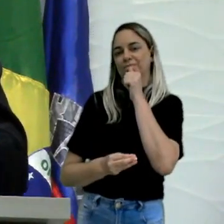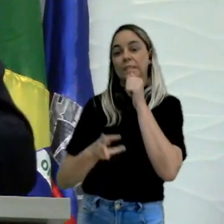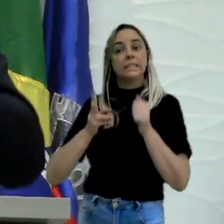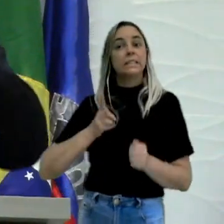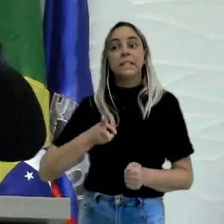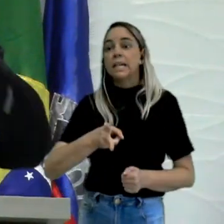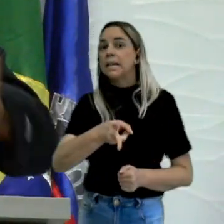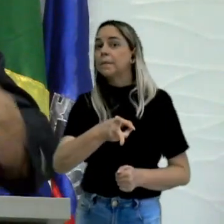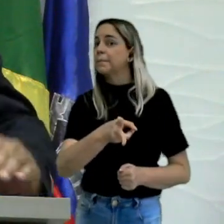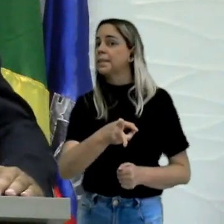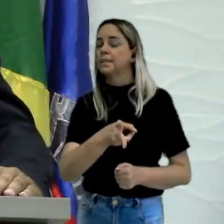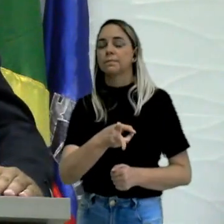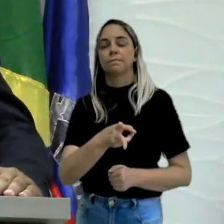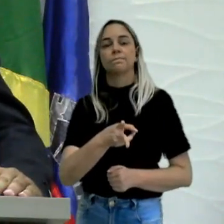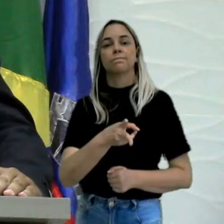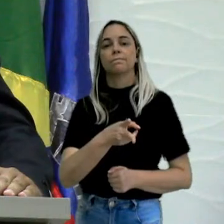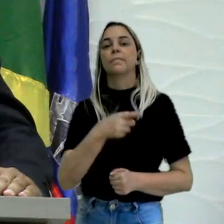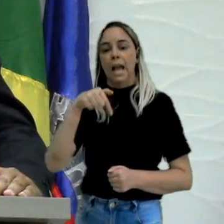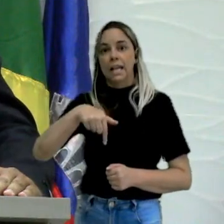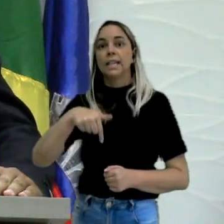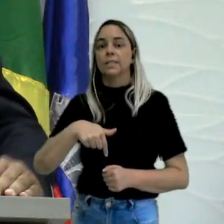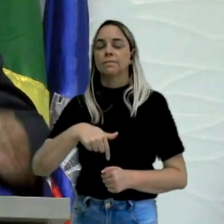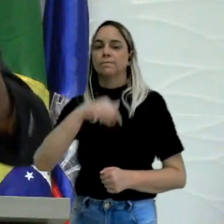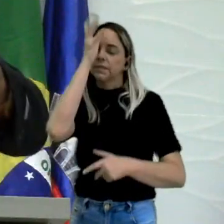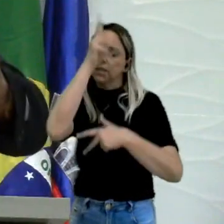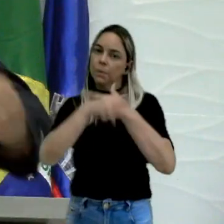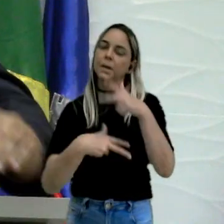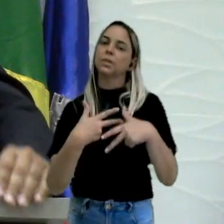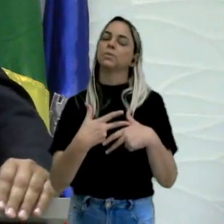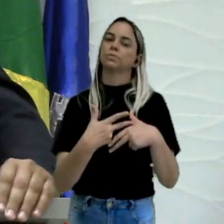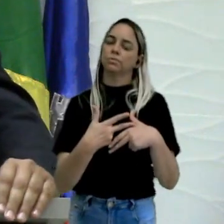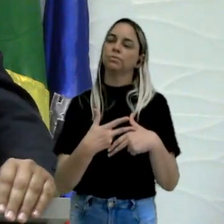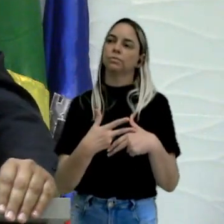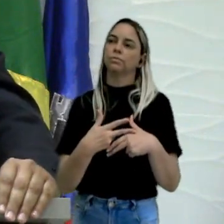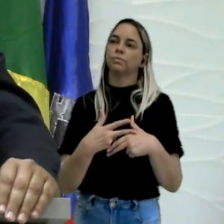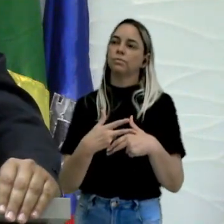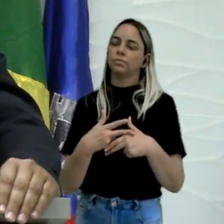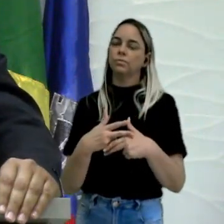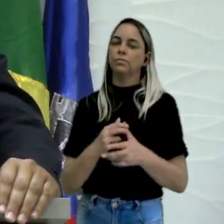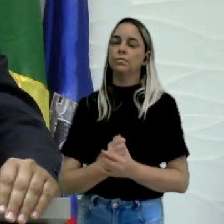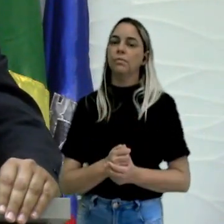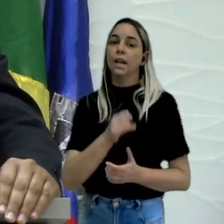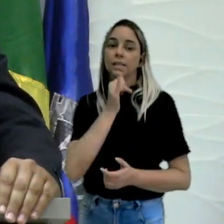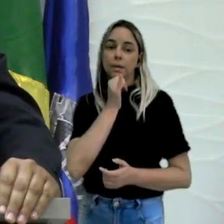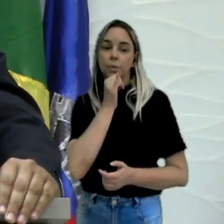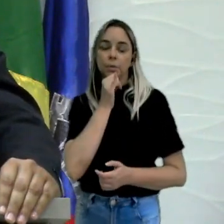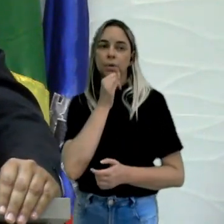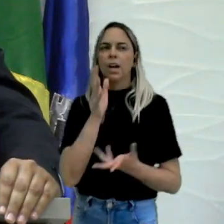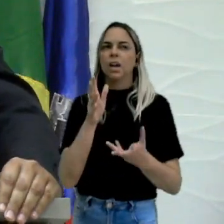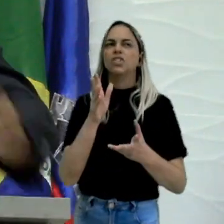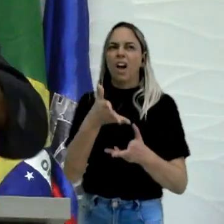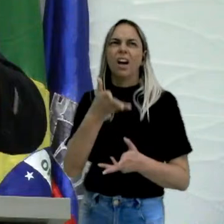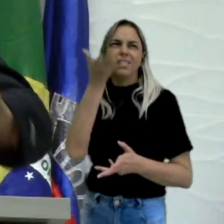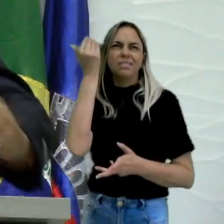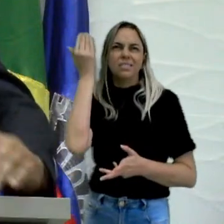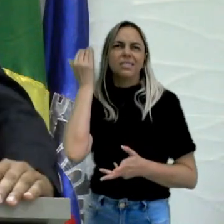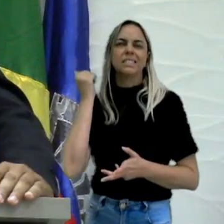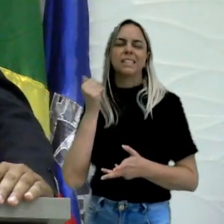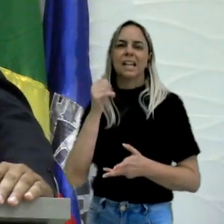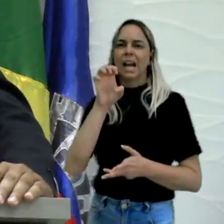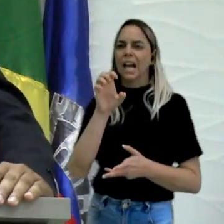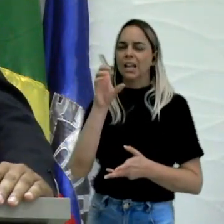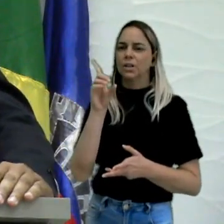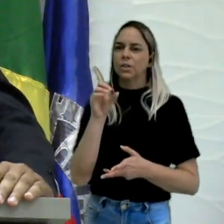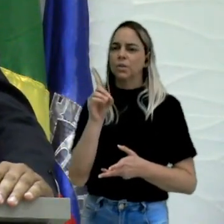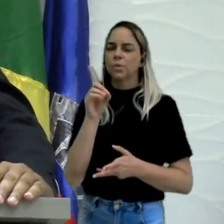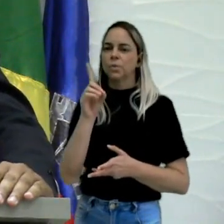sempre teve aqui, como muitos aqui que passaram, o governador Paulo Câmara, deu muito trabalho